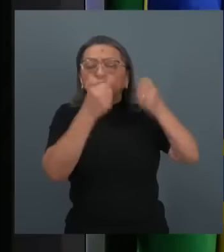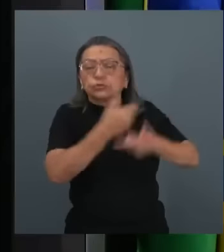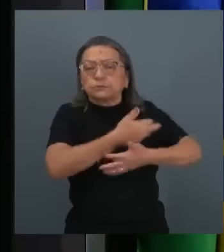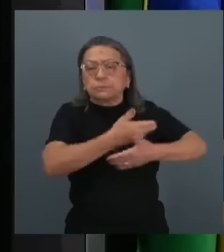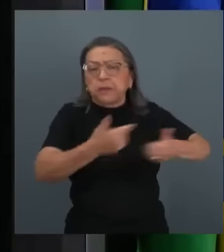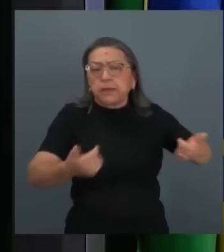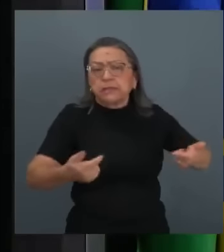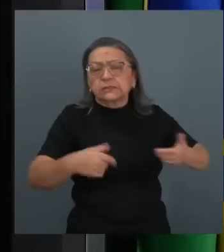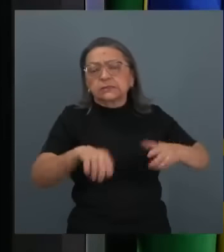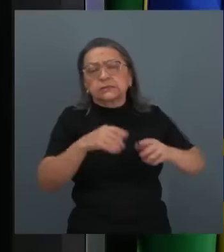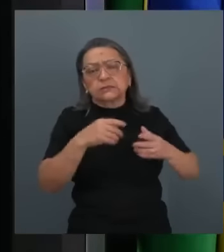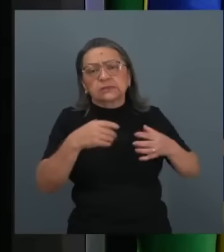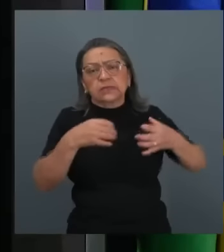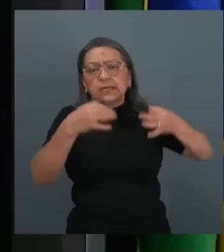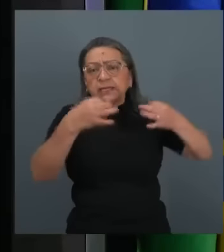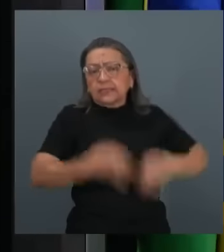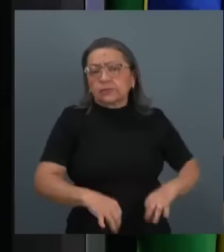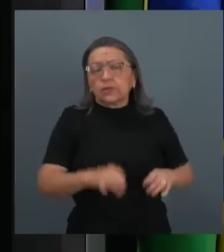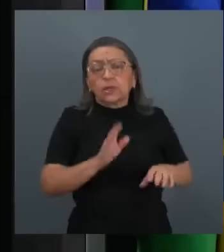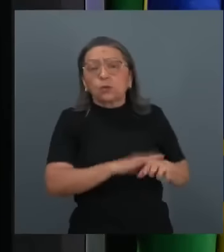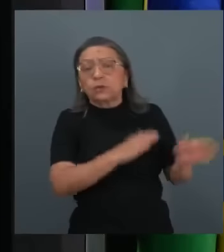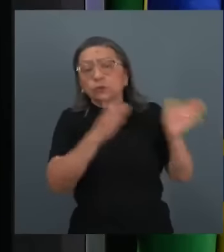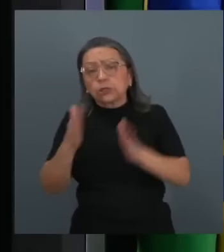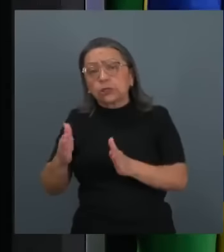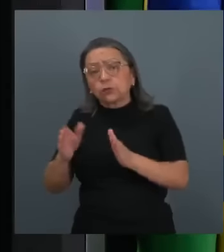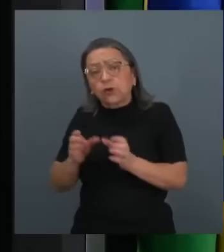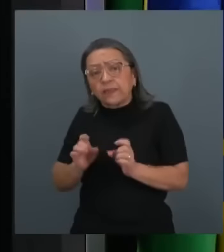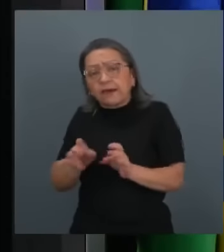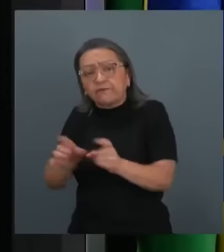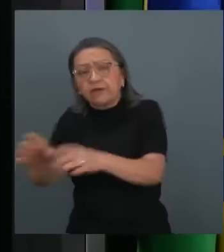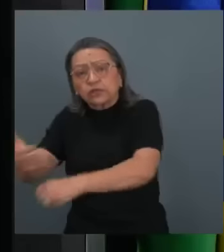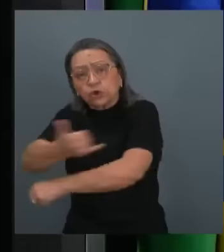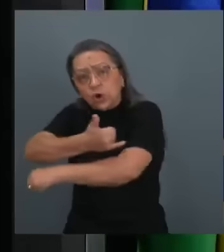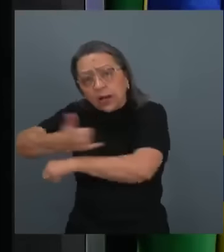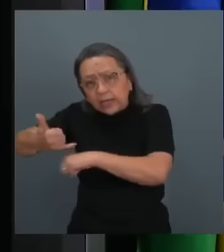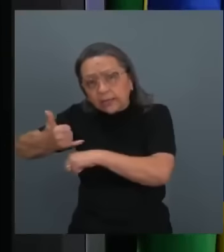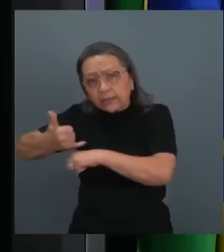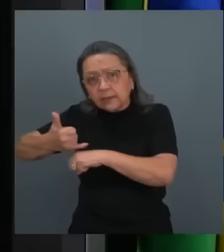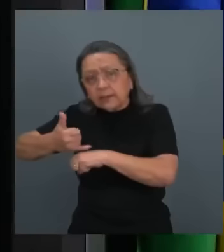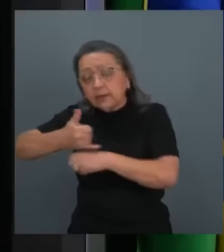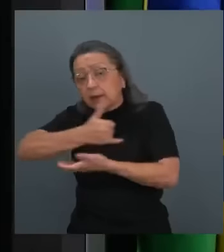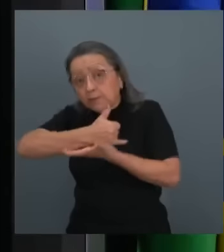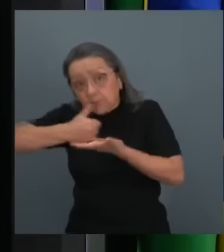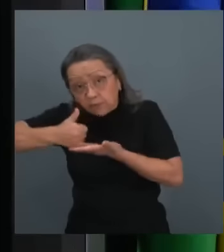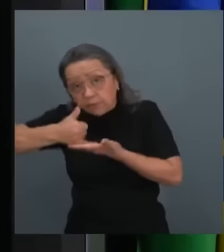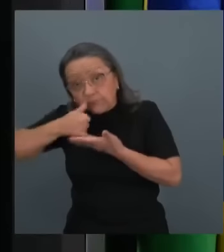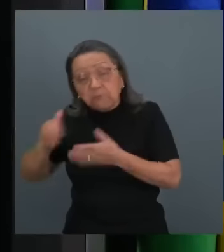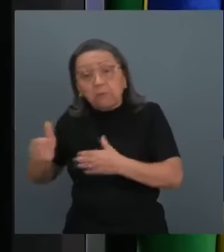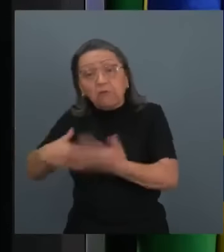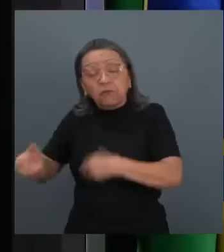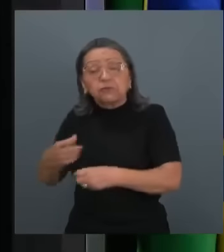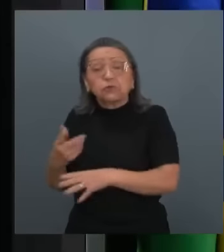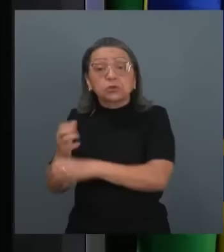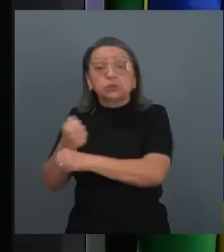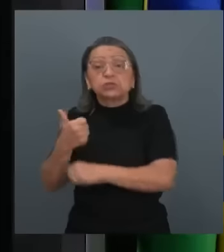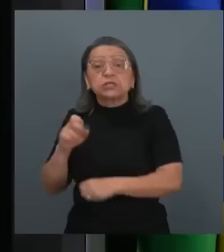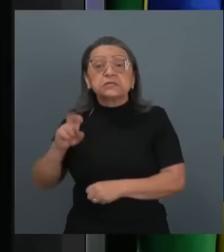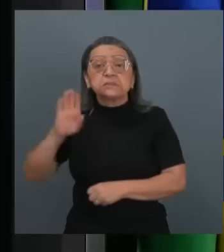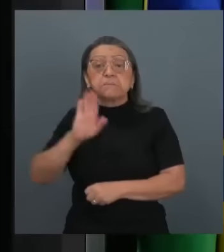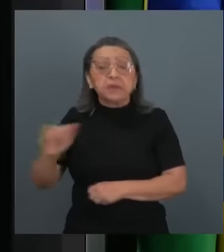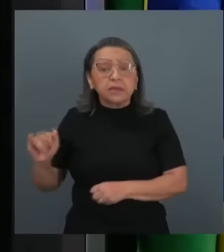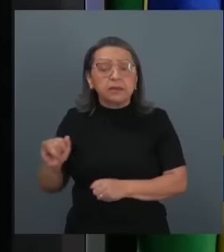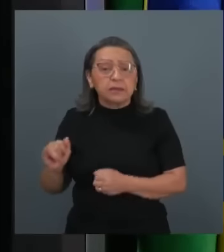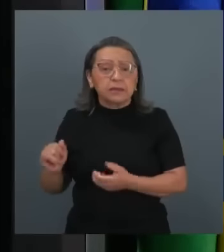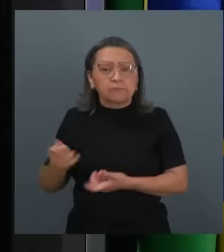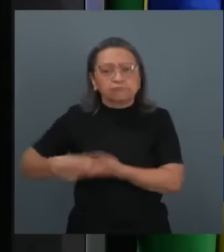bens lícitos, enquanto que no tráfico de cocaína o movimento foi de 15 B de bola e de índio. Olha